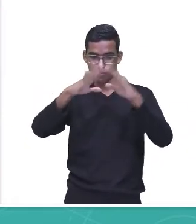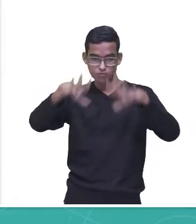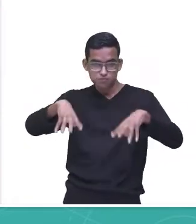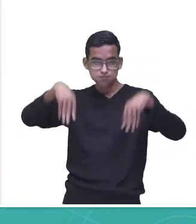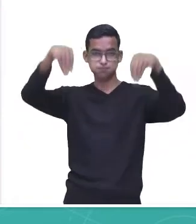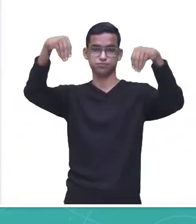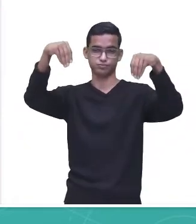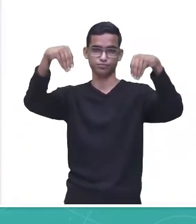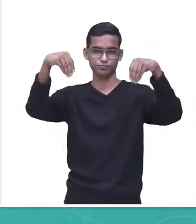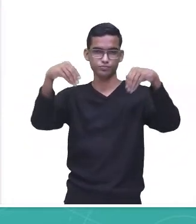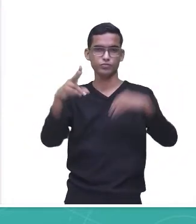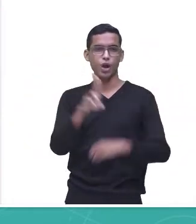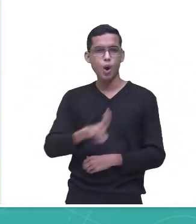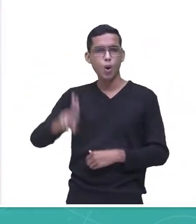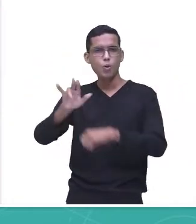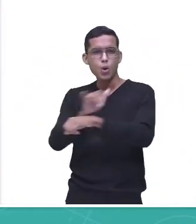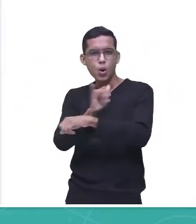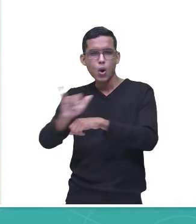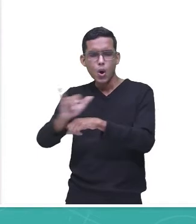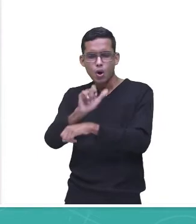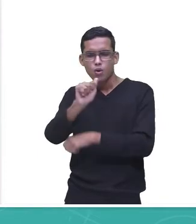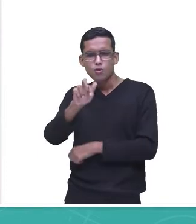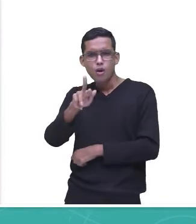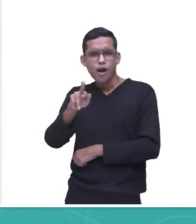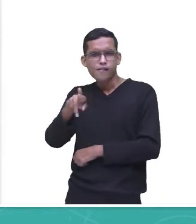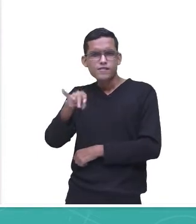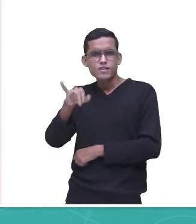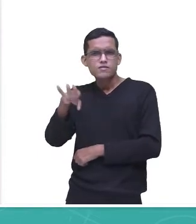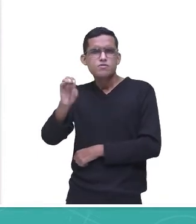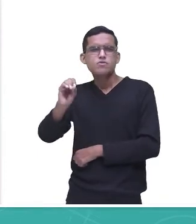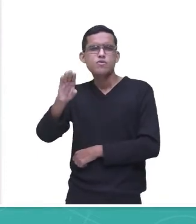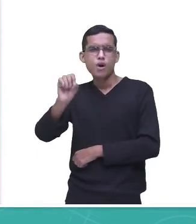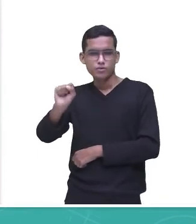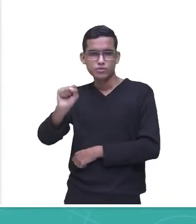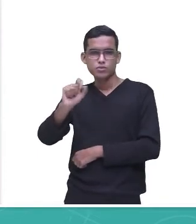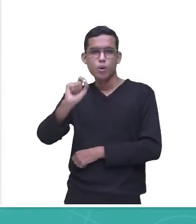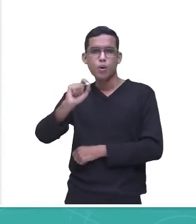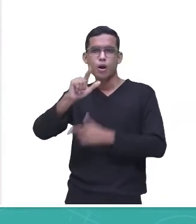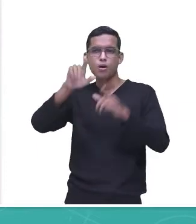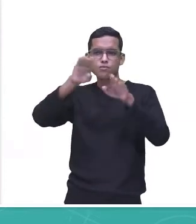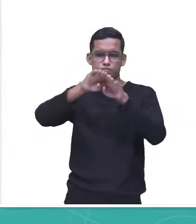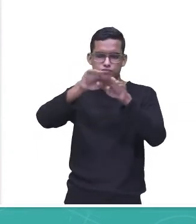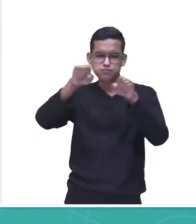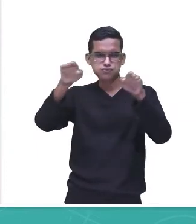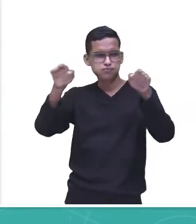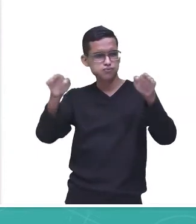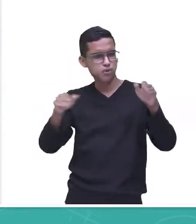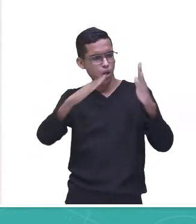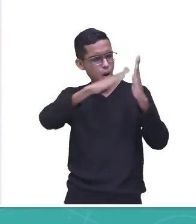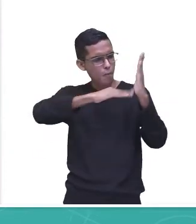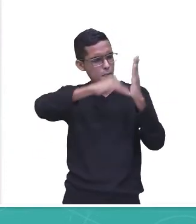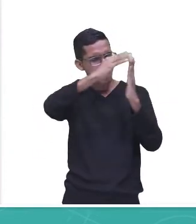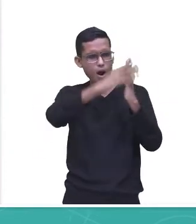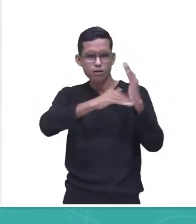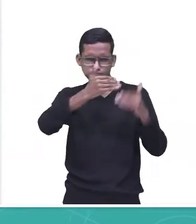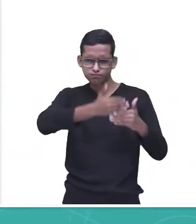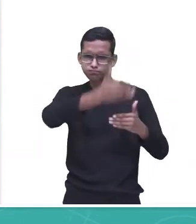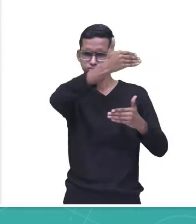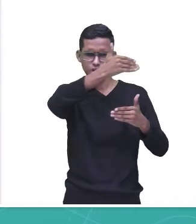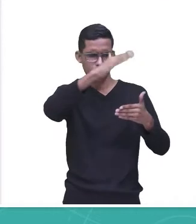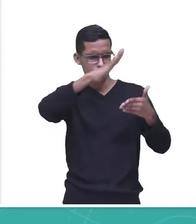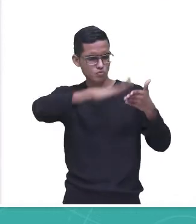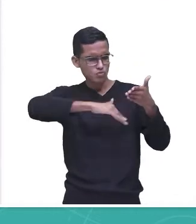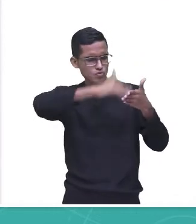afresco, onde eram produzidos sobre uma parede úmida. diversos murais,